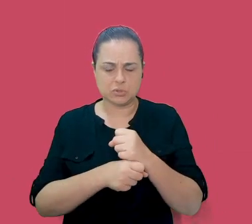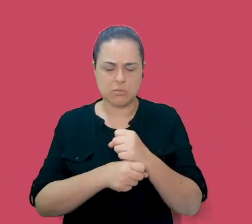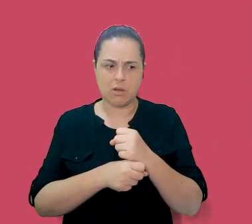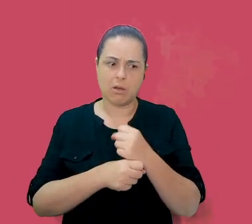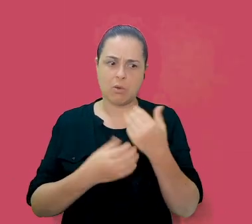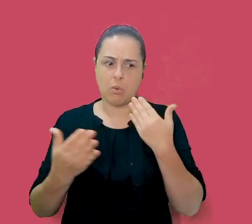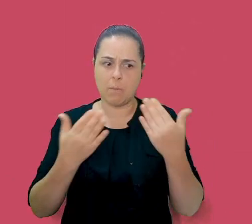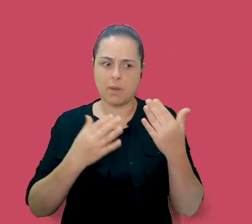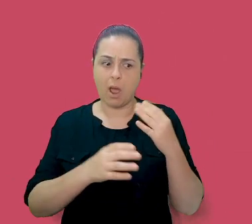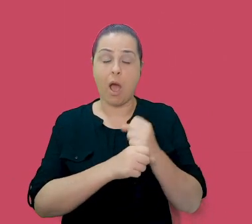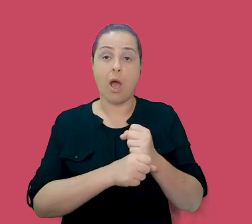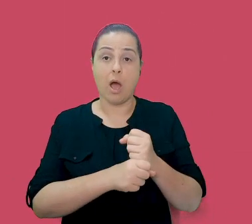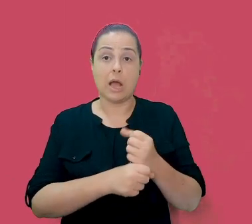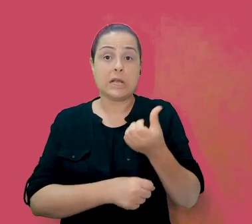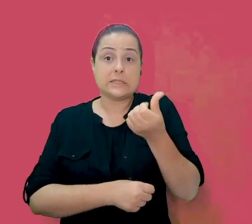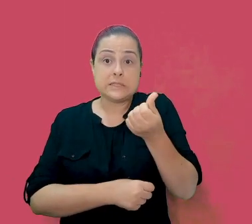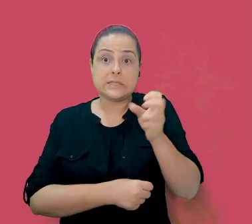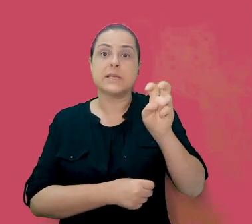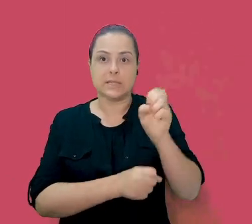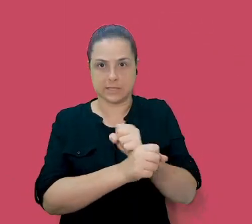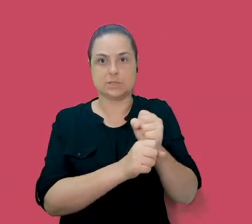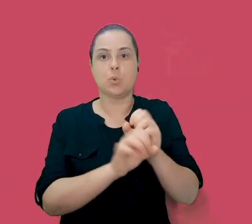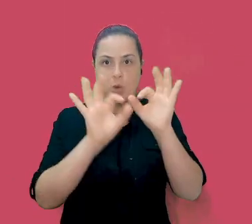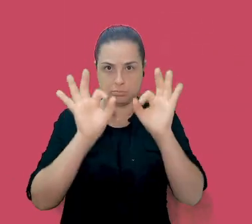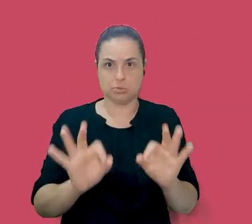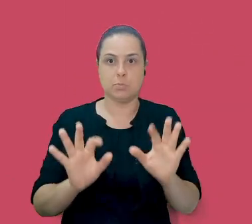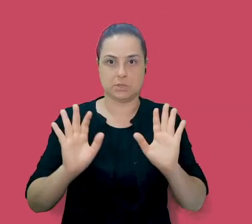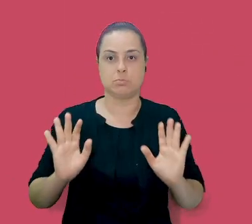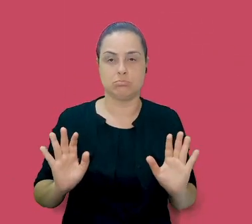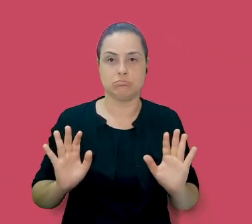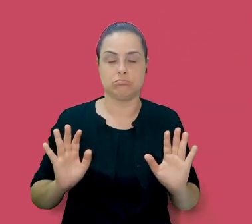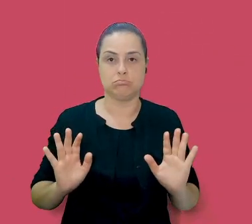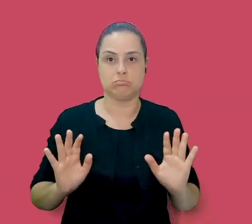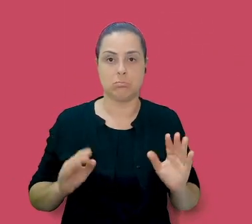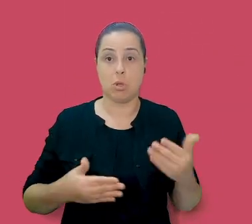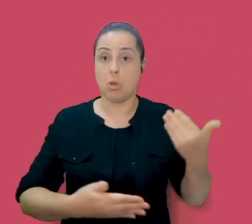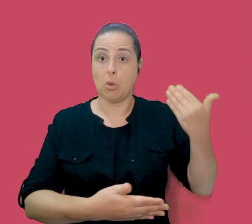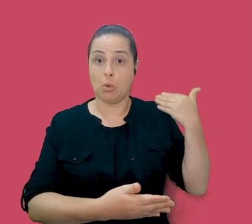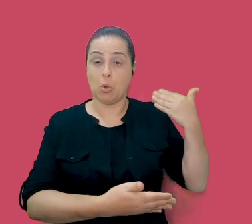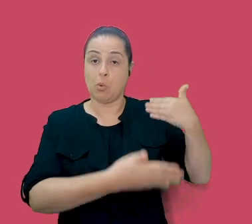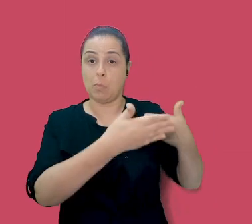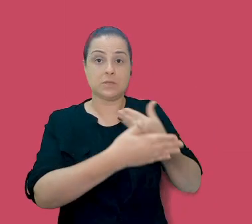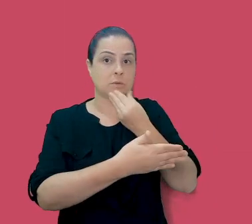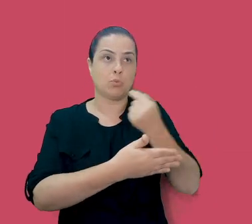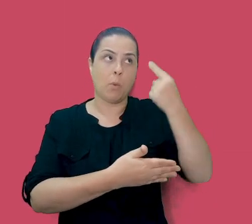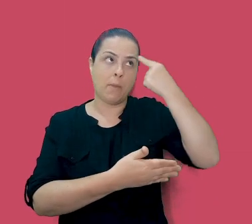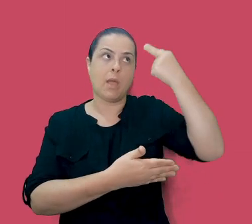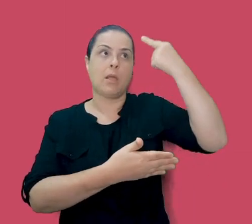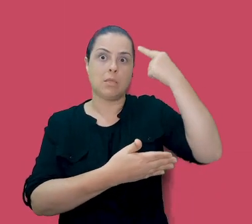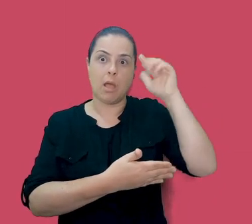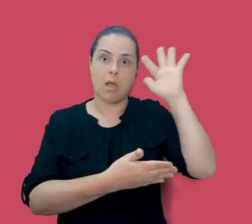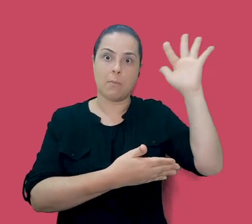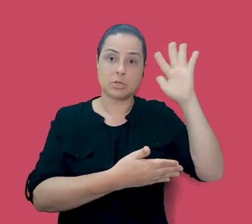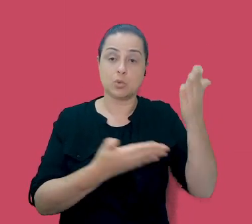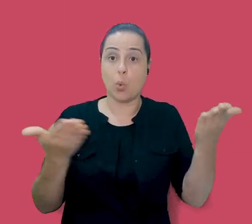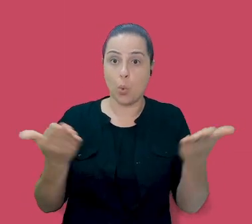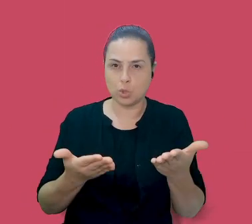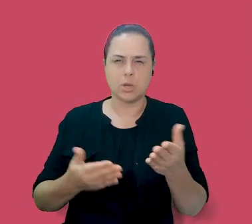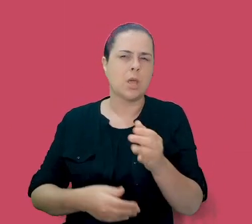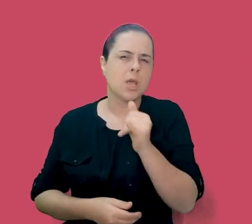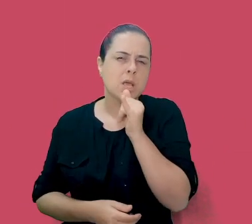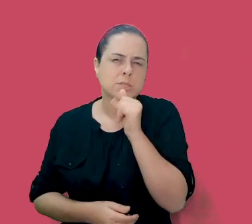65 anos. Então, olha só, 65 anos de diferença. E ele, hoje, a gente vai numa